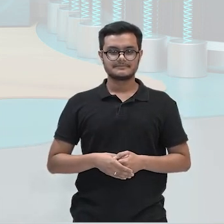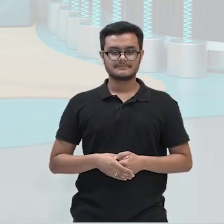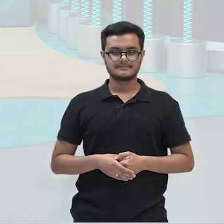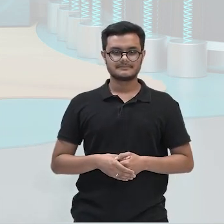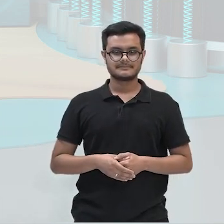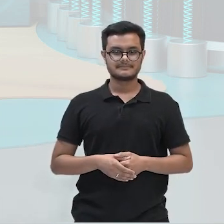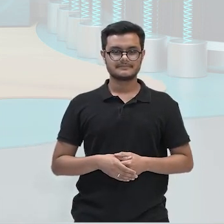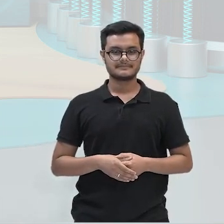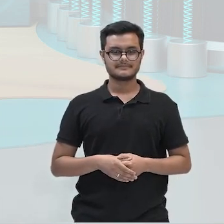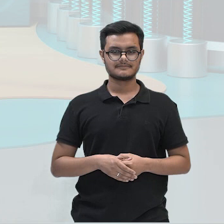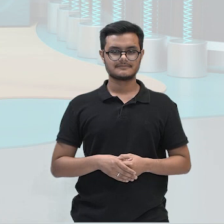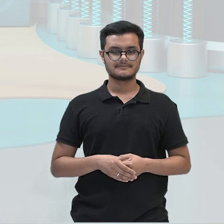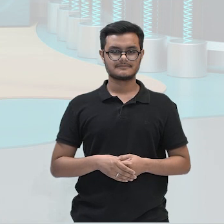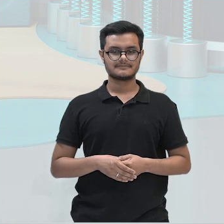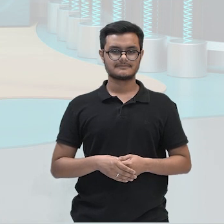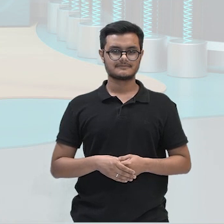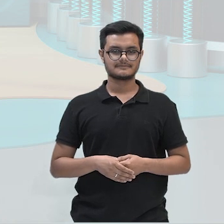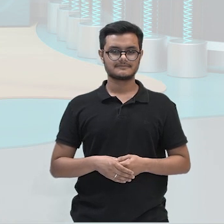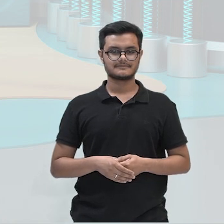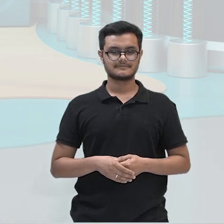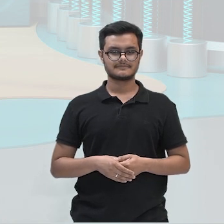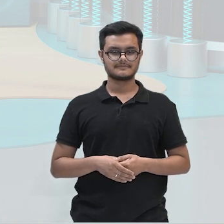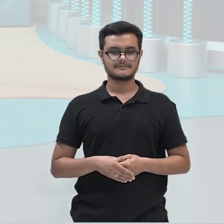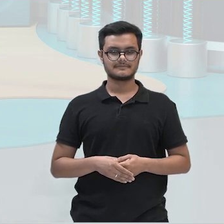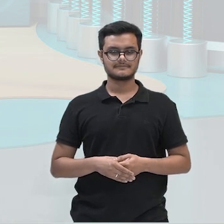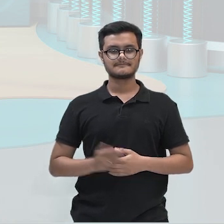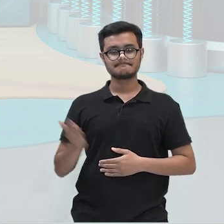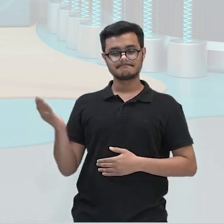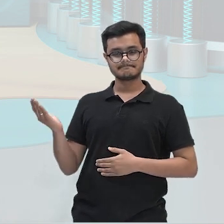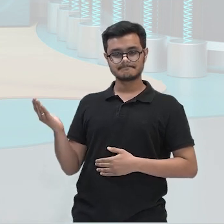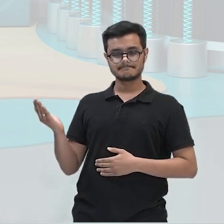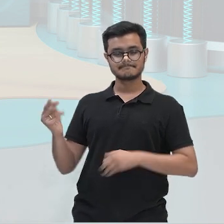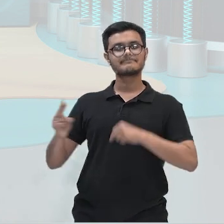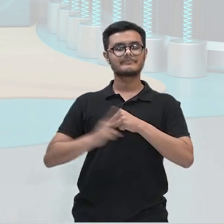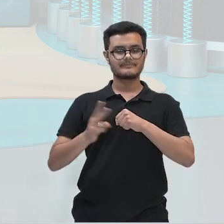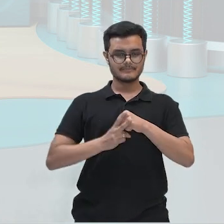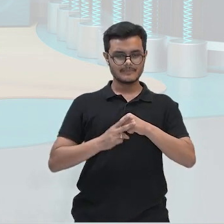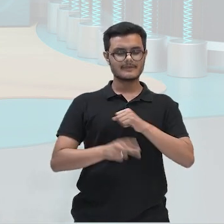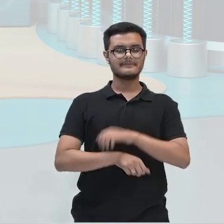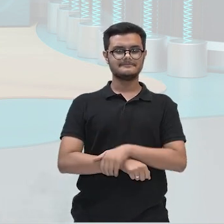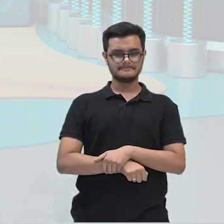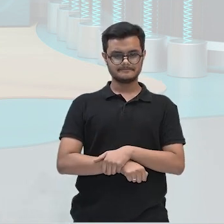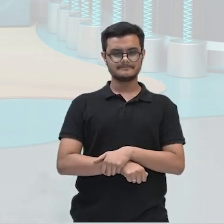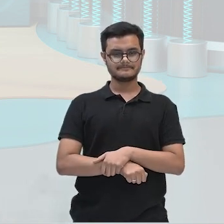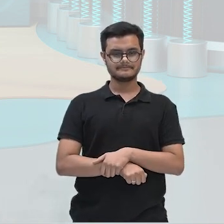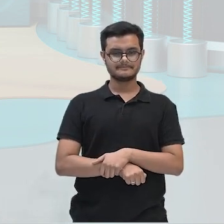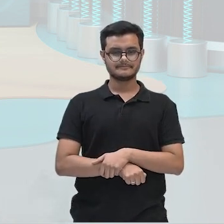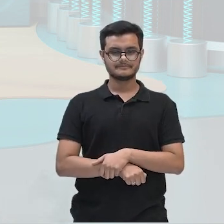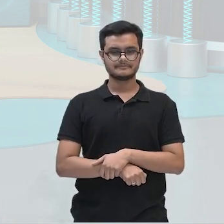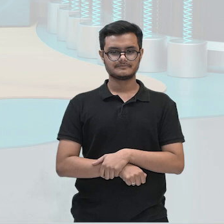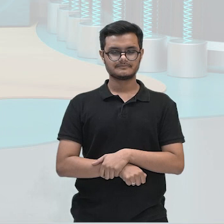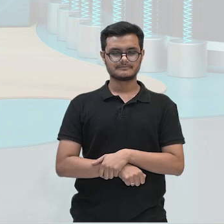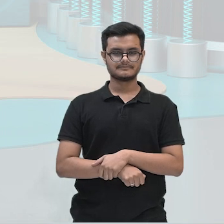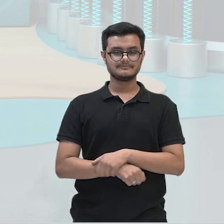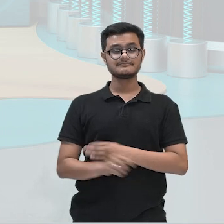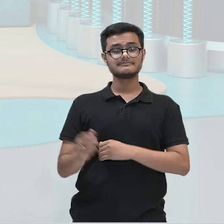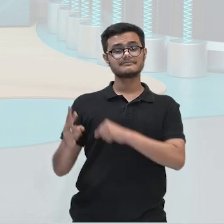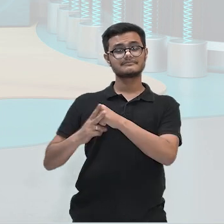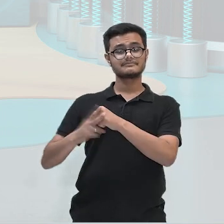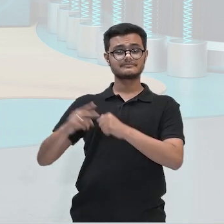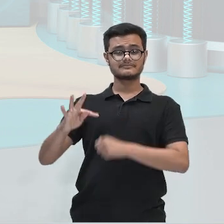up. Continuando, mais um verbo irregular. O verbo irregular to